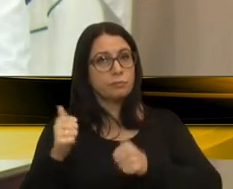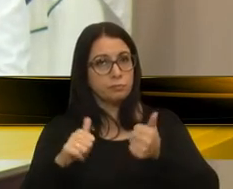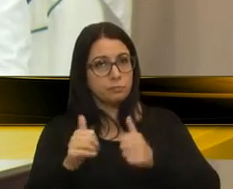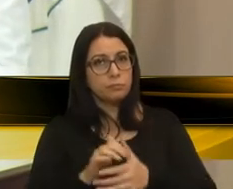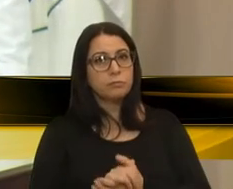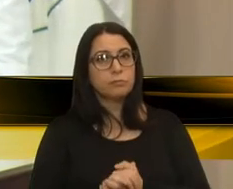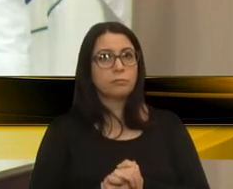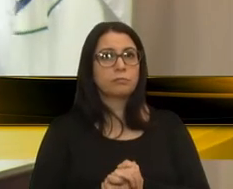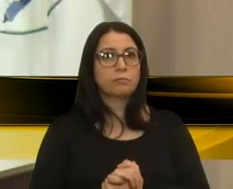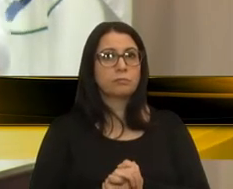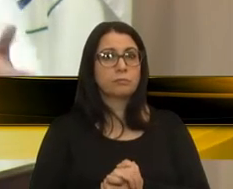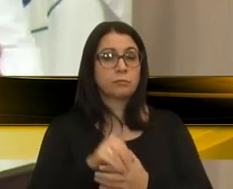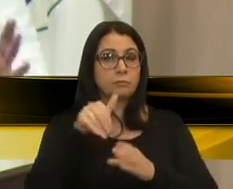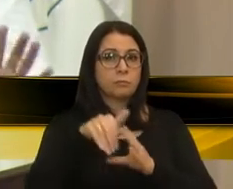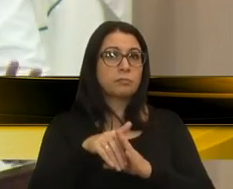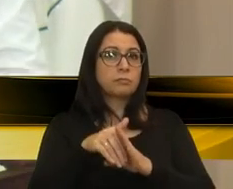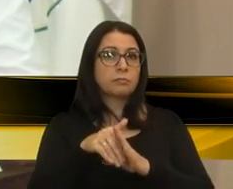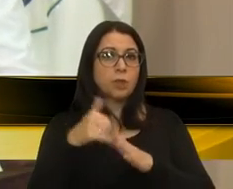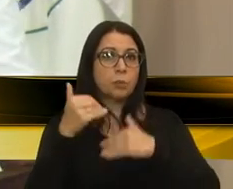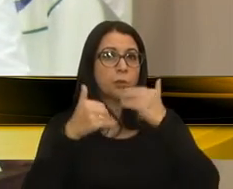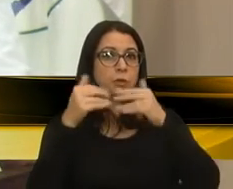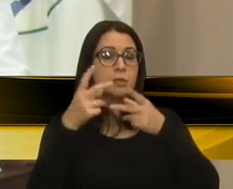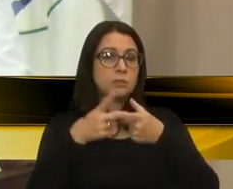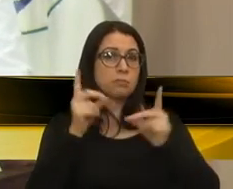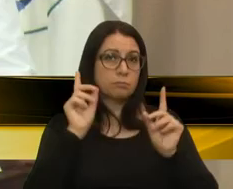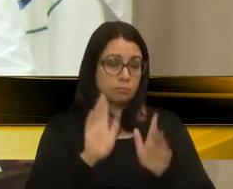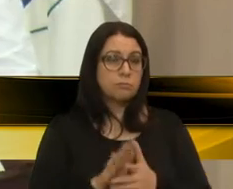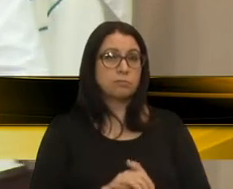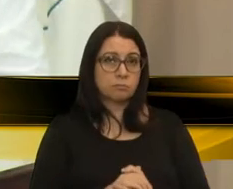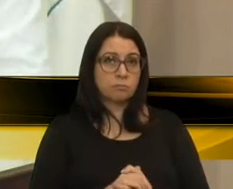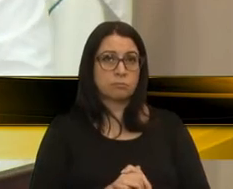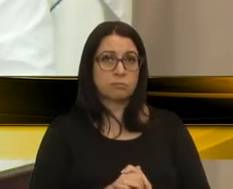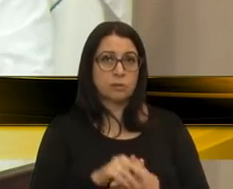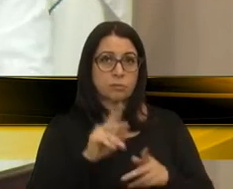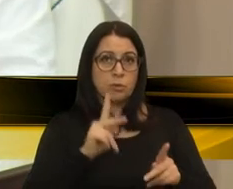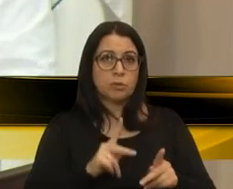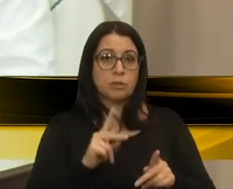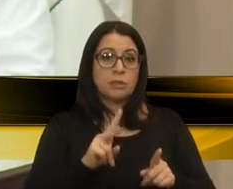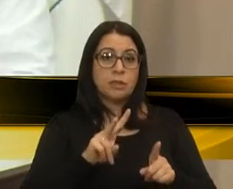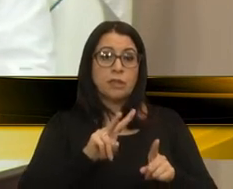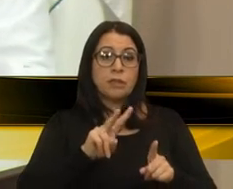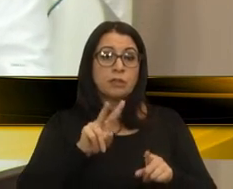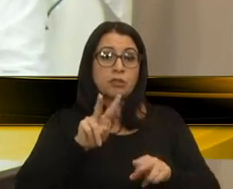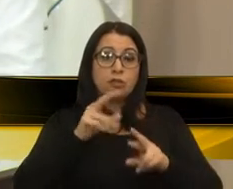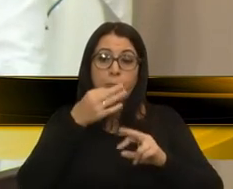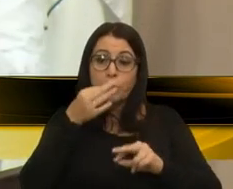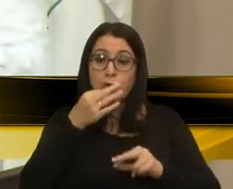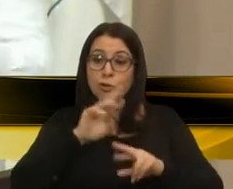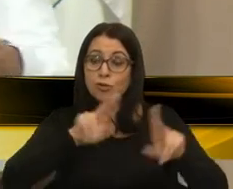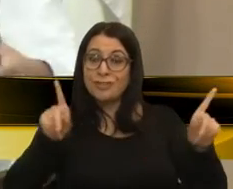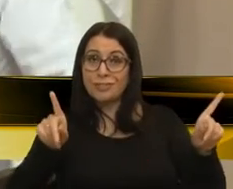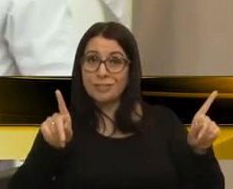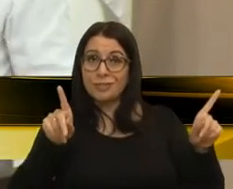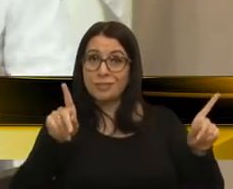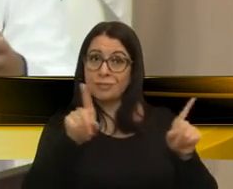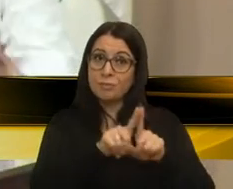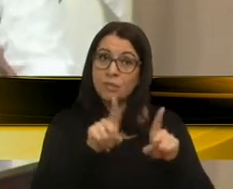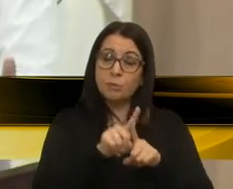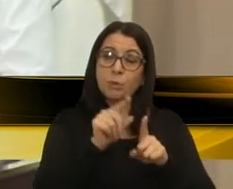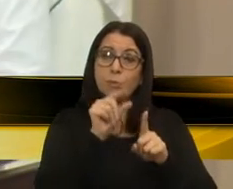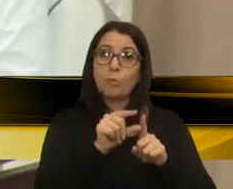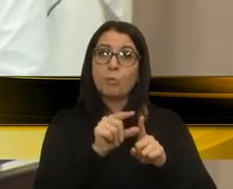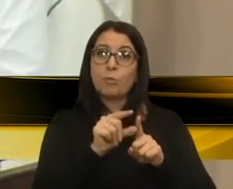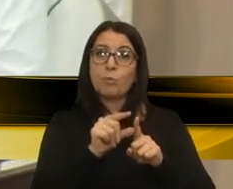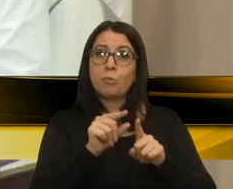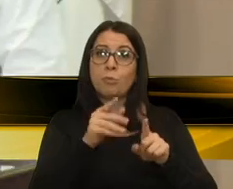qualificadas dentro de um processo democrático, né? As pessoas têm visões diferentes e também havendo pouco espaço